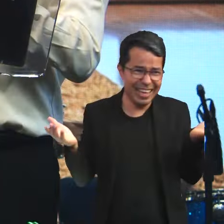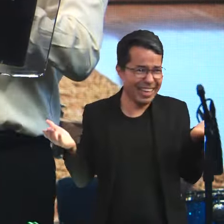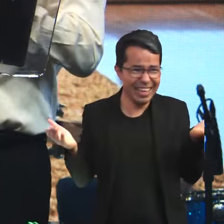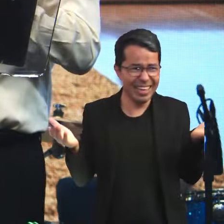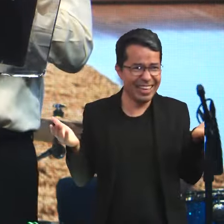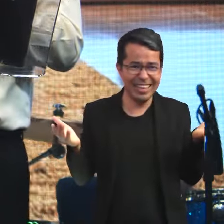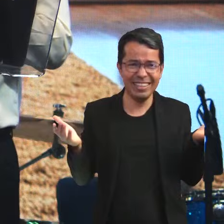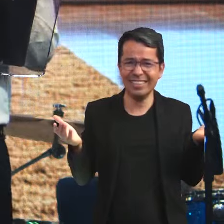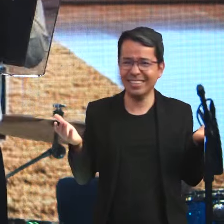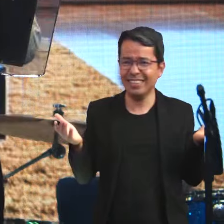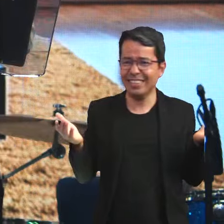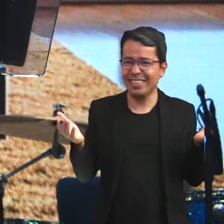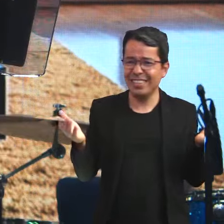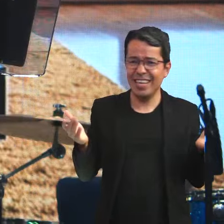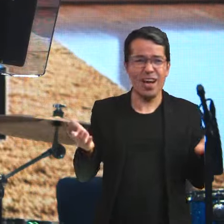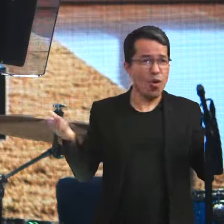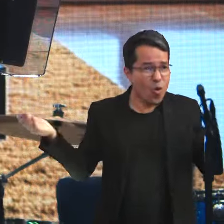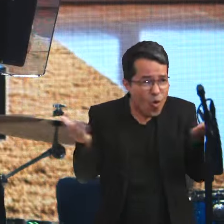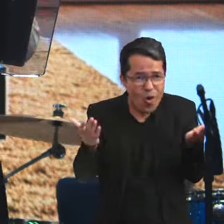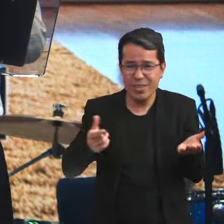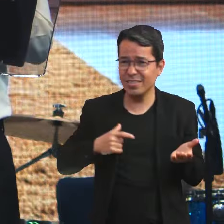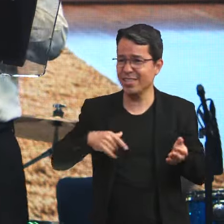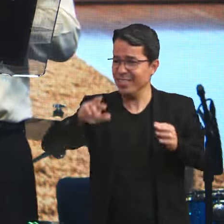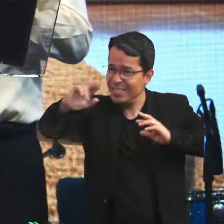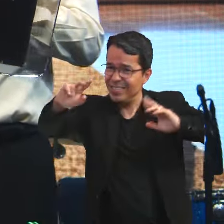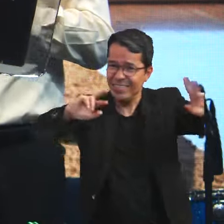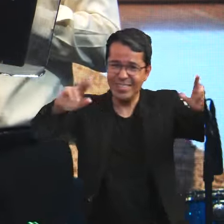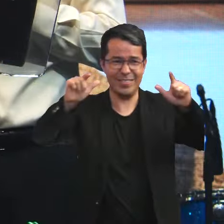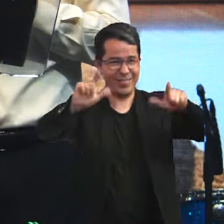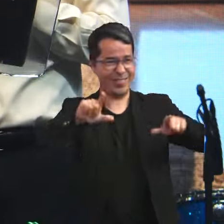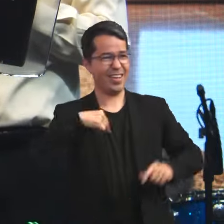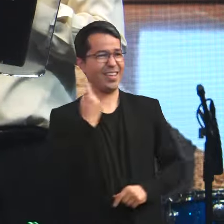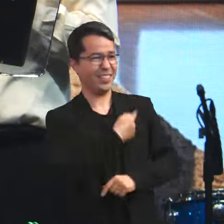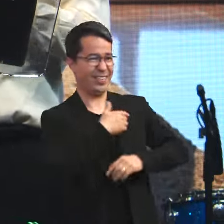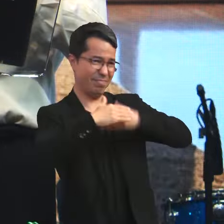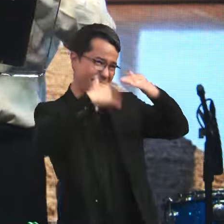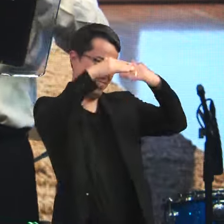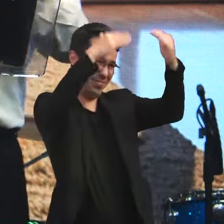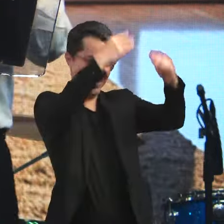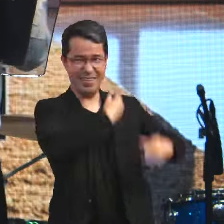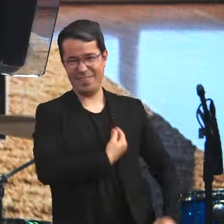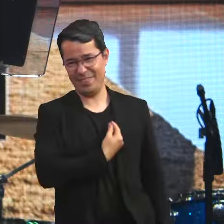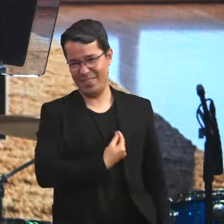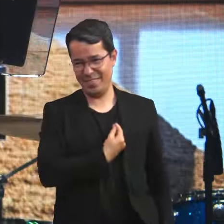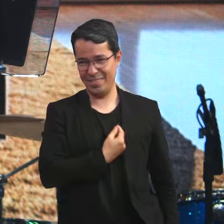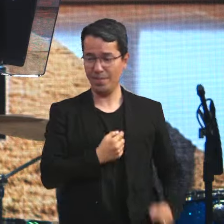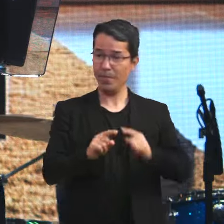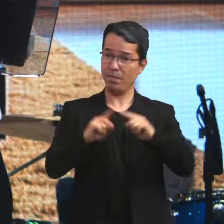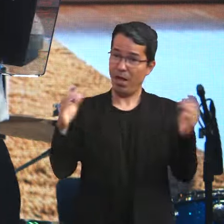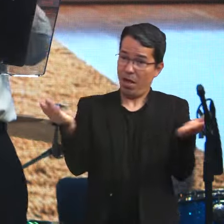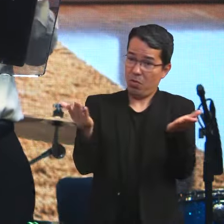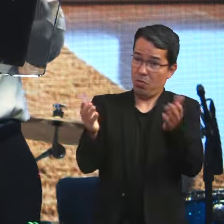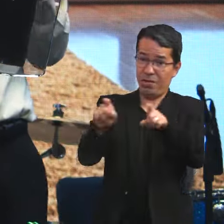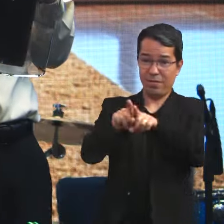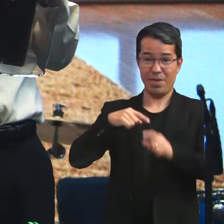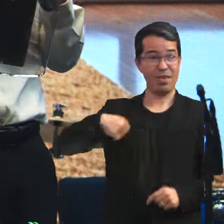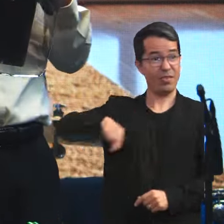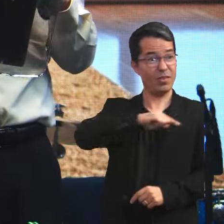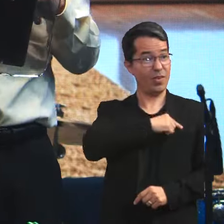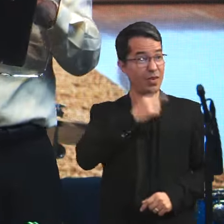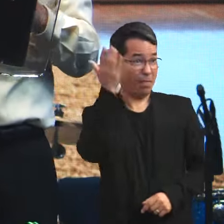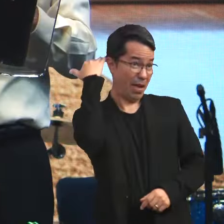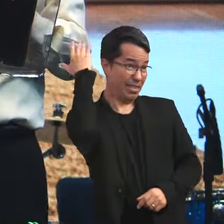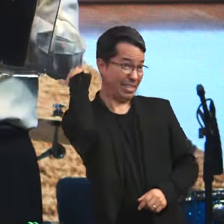dientes vi são diferentes pontos da cidade onde desenvolvemos as nossas vidas prima concentrado